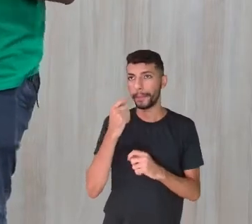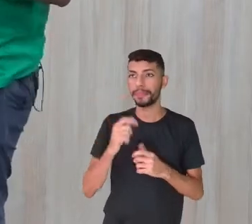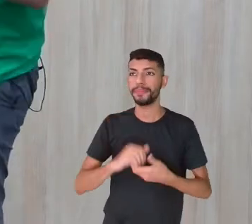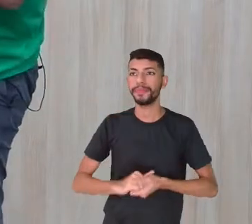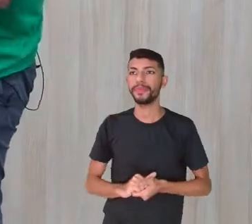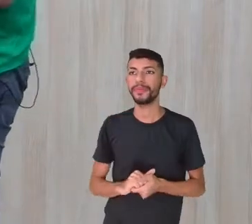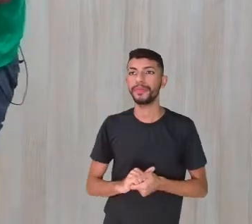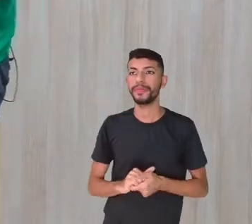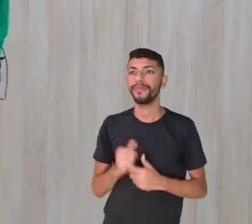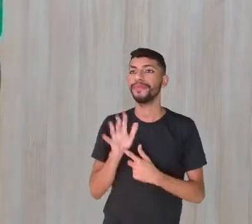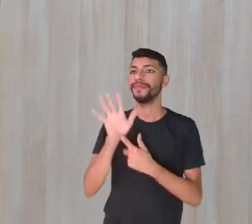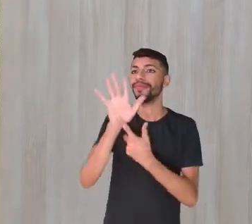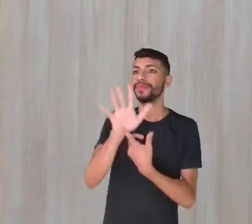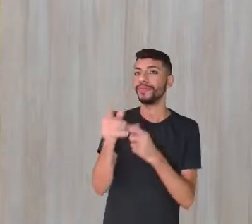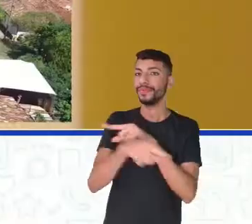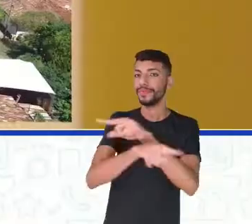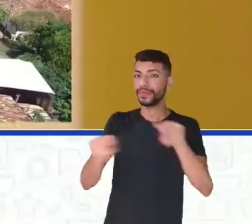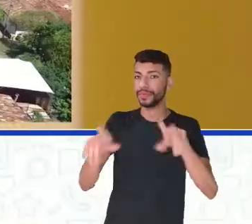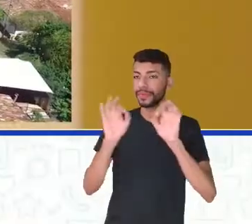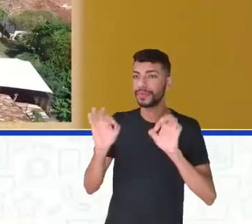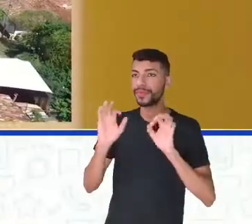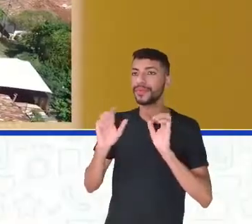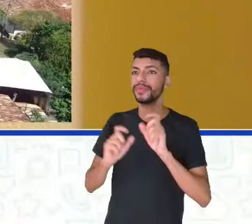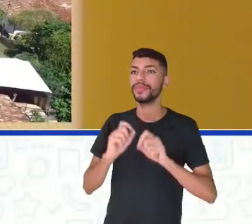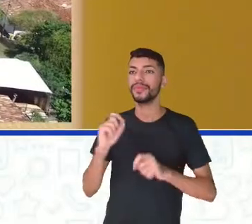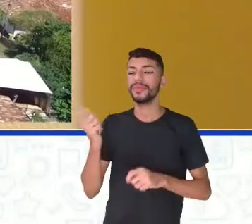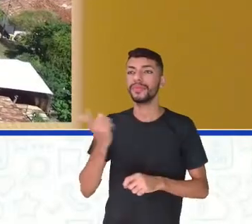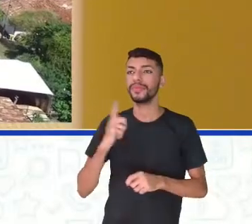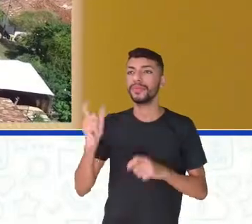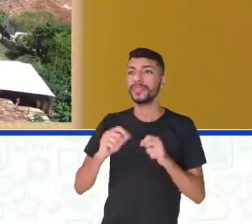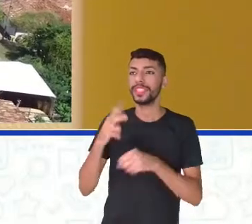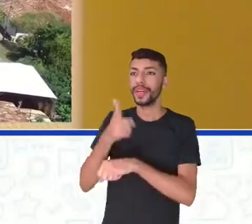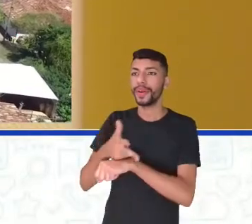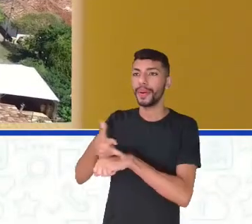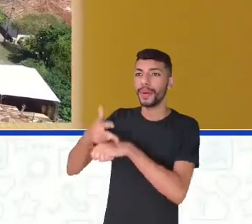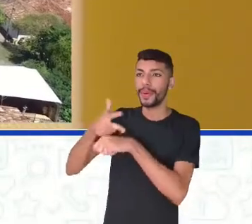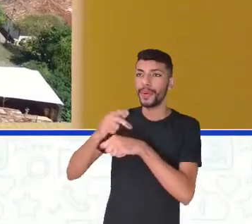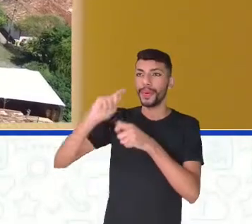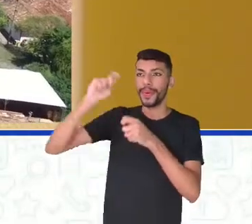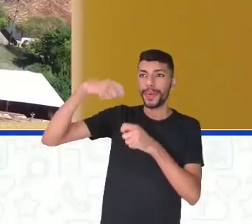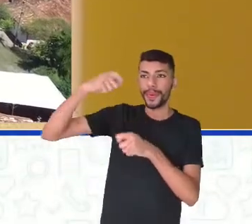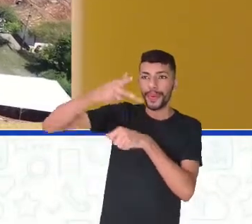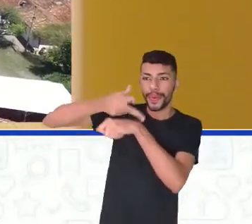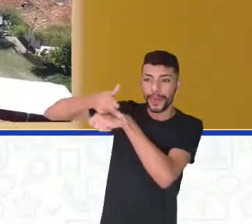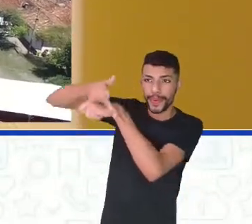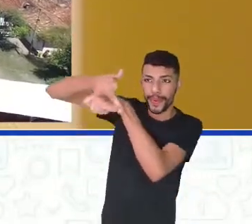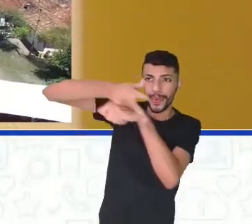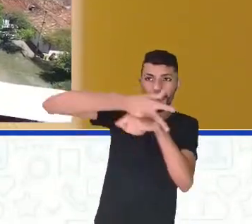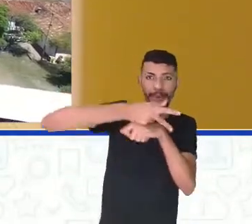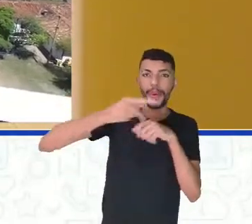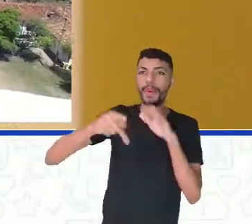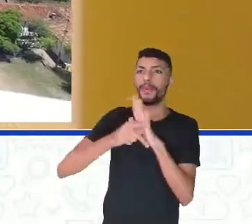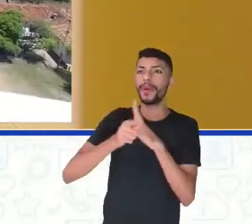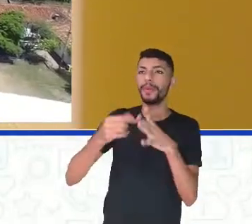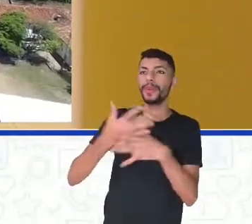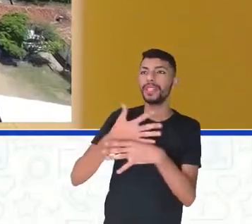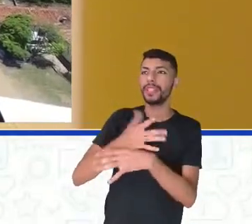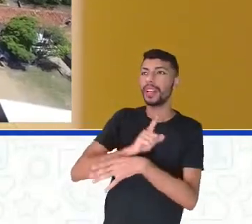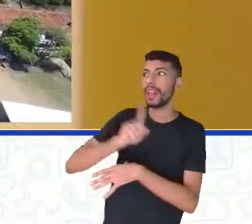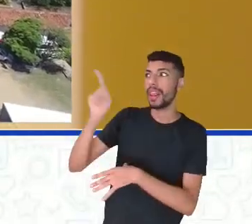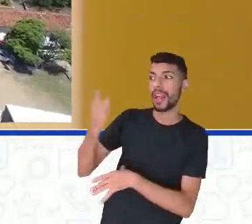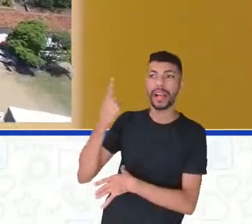ó, destacando para vocês, né, a gente vai ter aqui uma vista aérea das cidades lá de Minas Gerais,